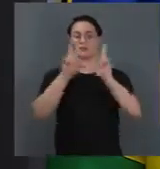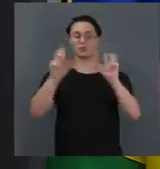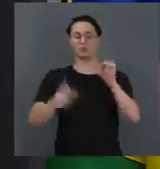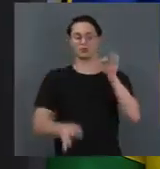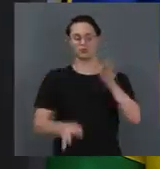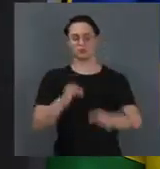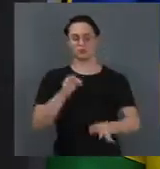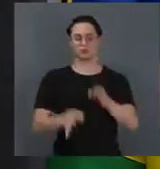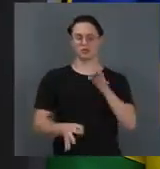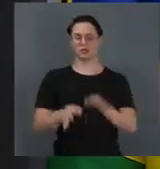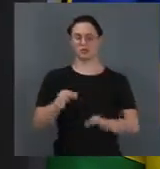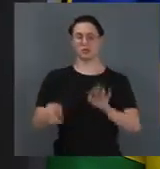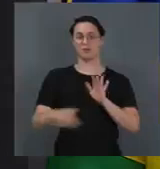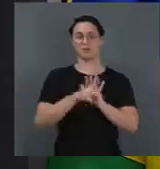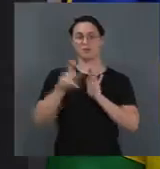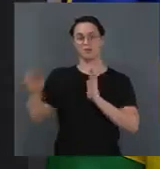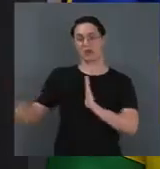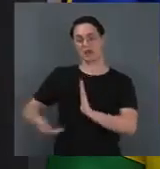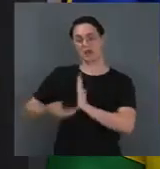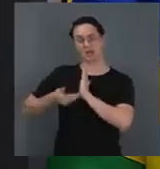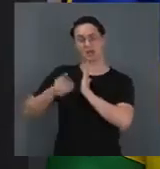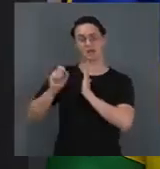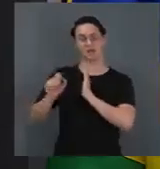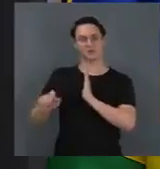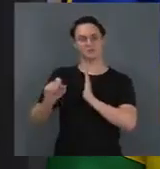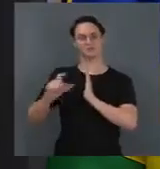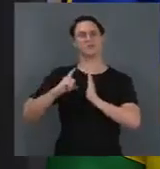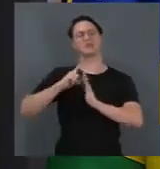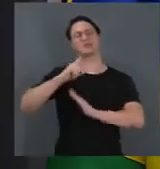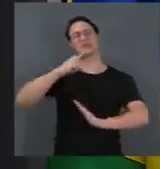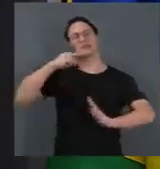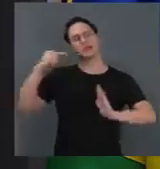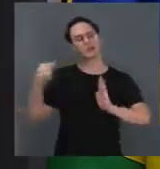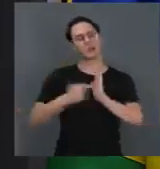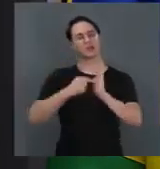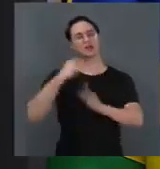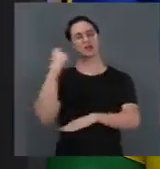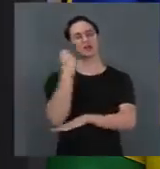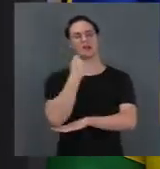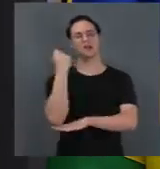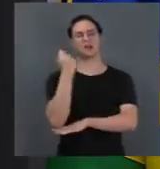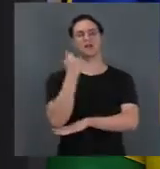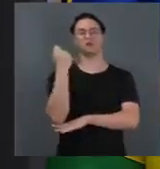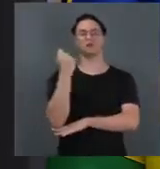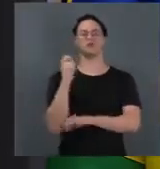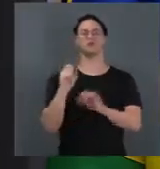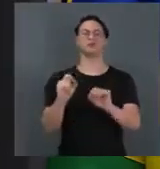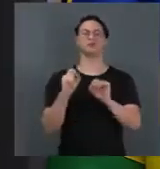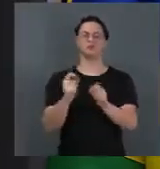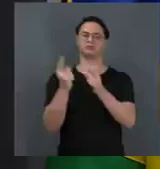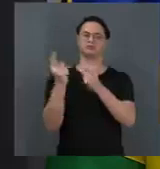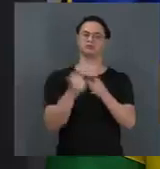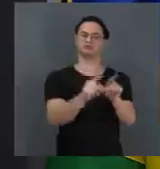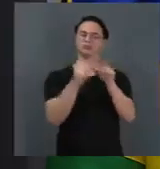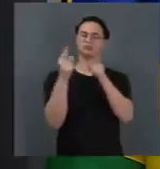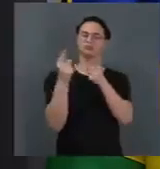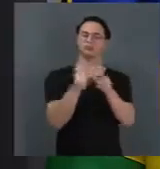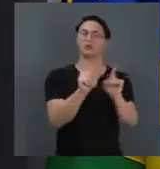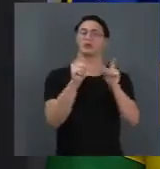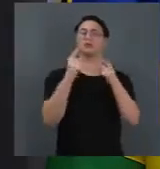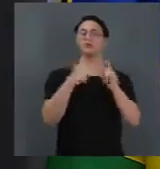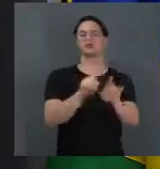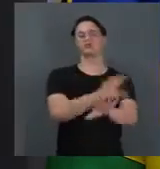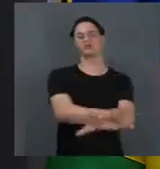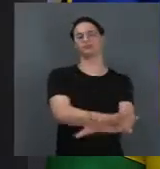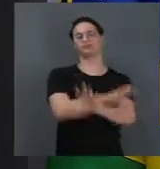da própria Câmara dos Deputados, com graves denúncias de violação constante à liberdade de expressão